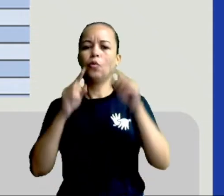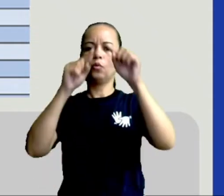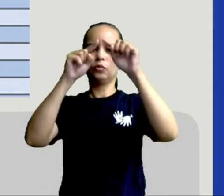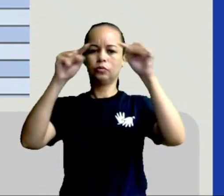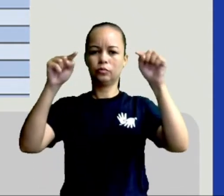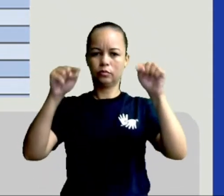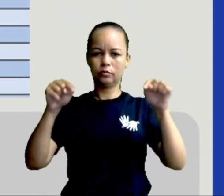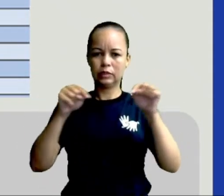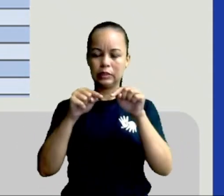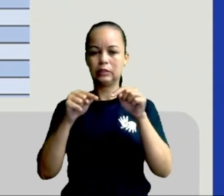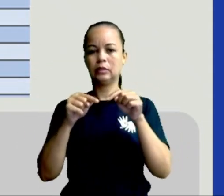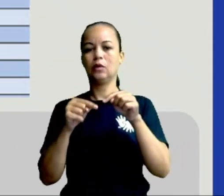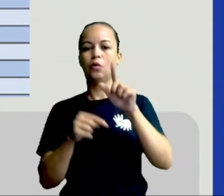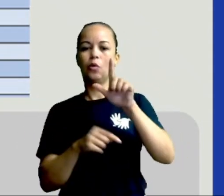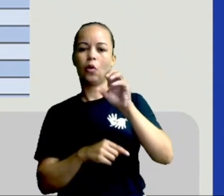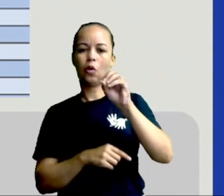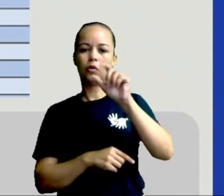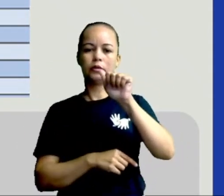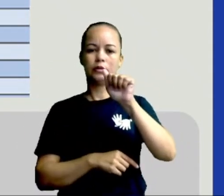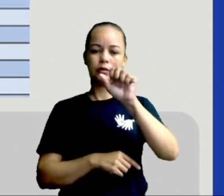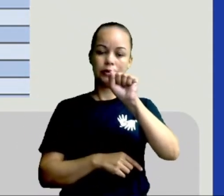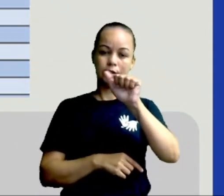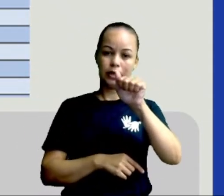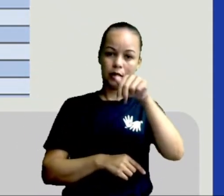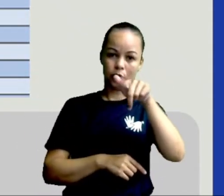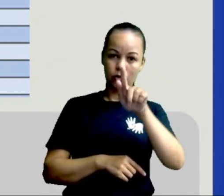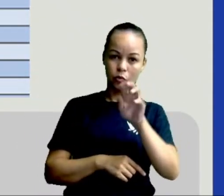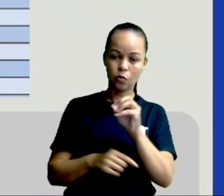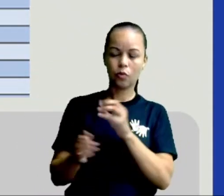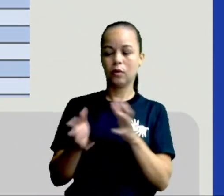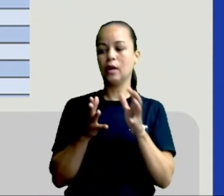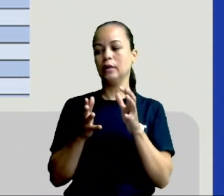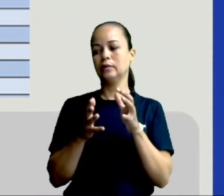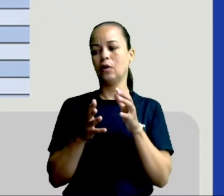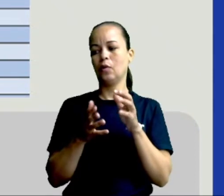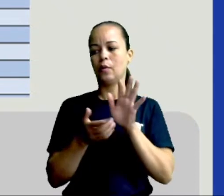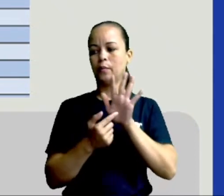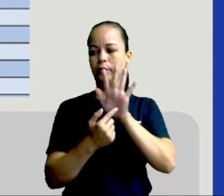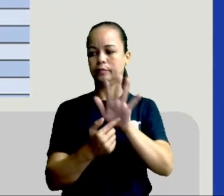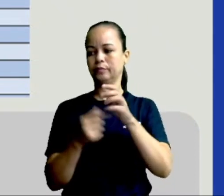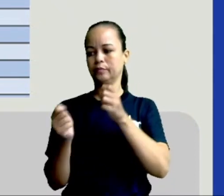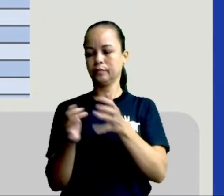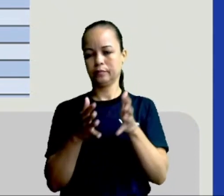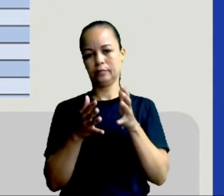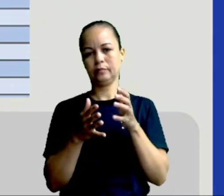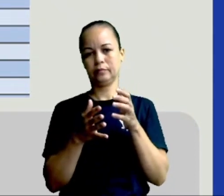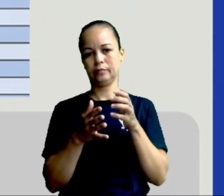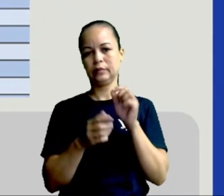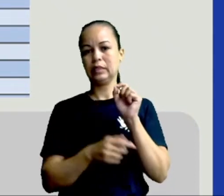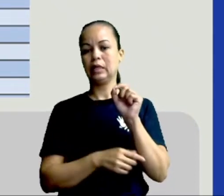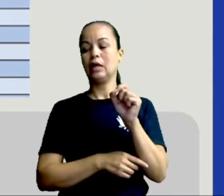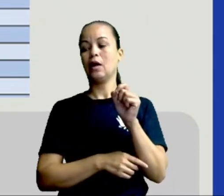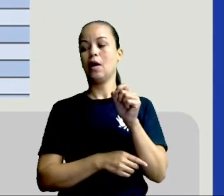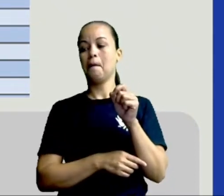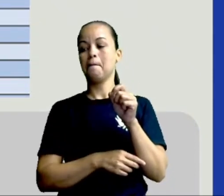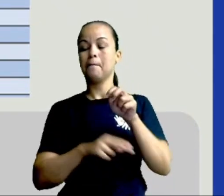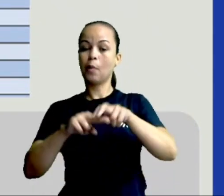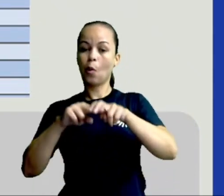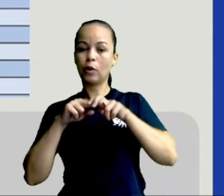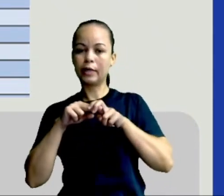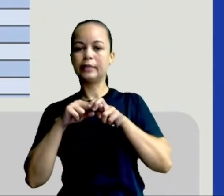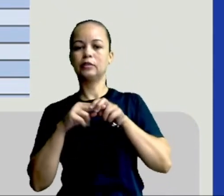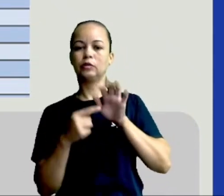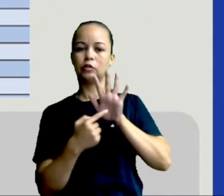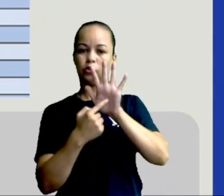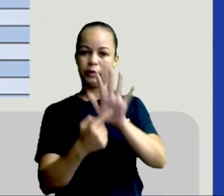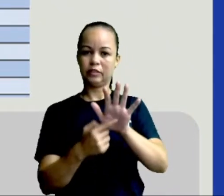São quadriláteros, porque tem 4 lados. Mas eu tenho que identificar quais são os regulares. Por isso que ele não especifica só